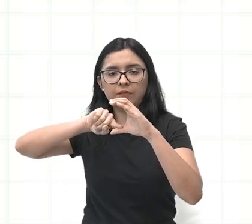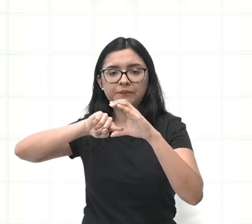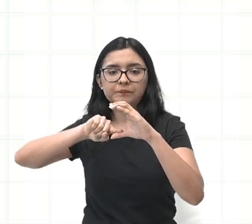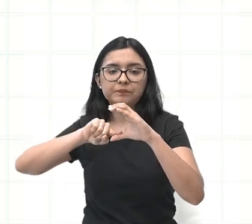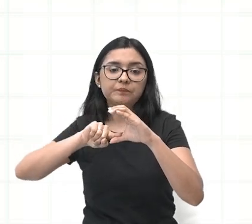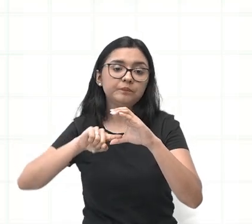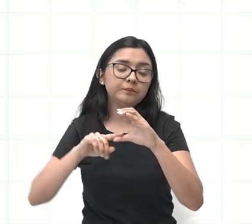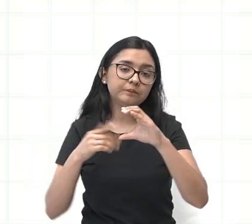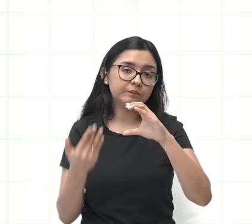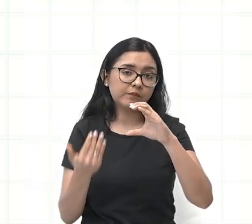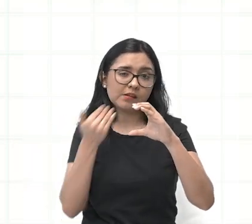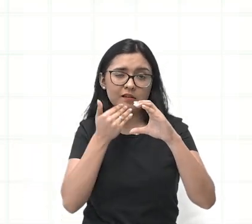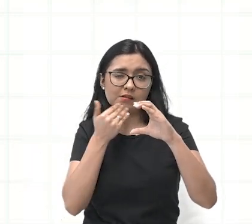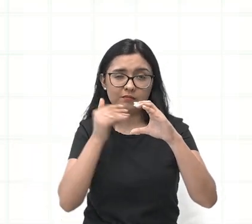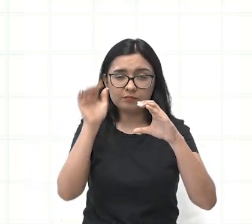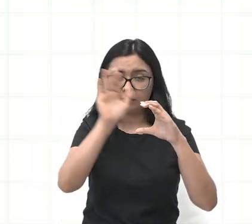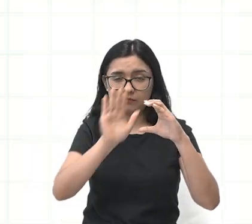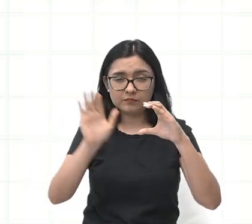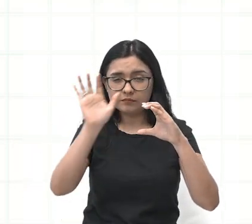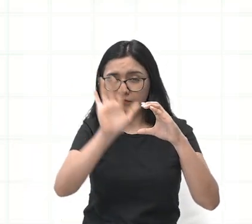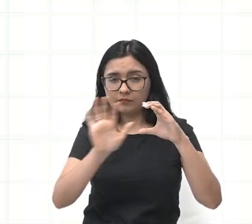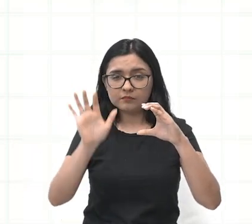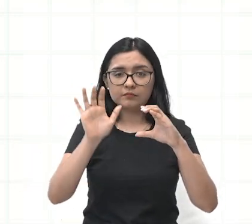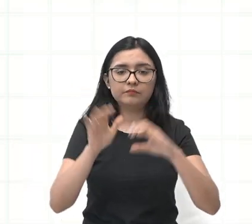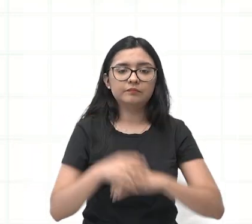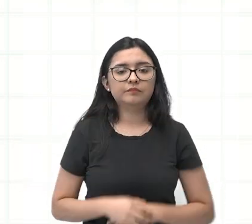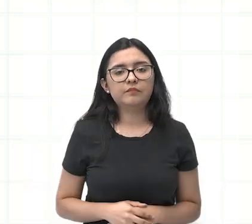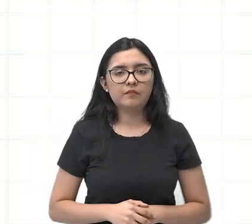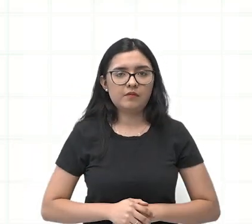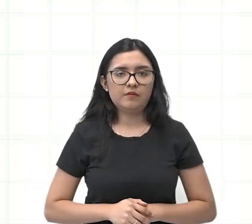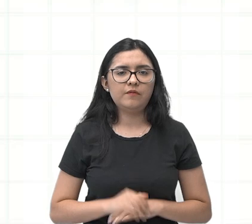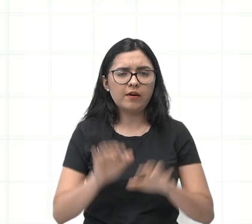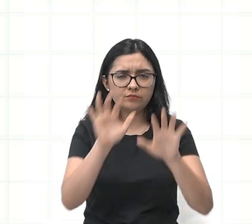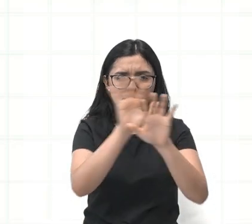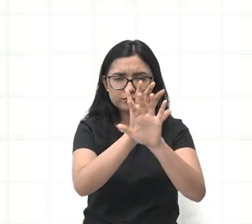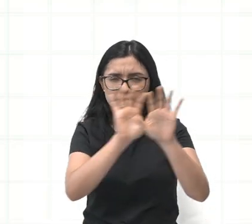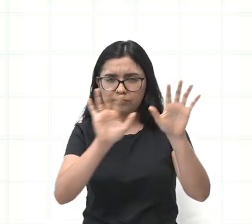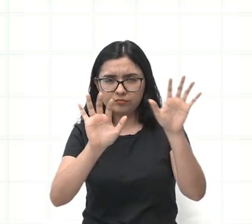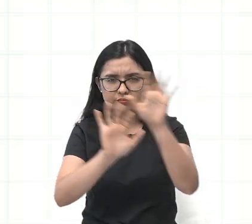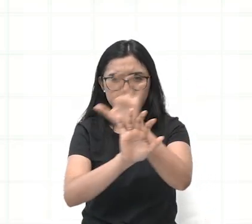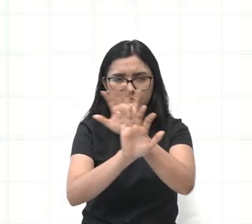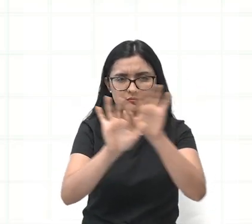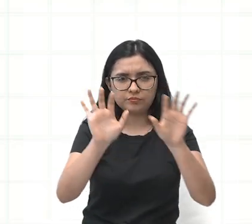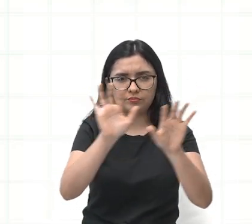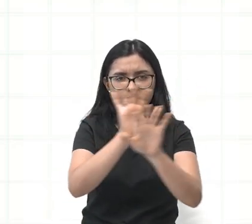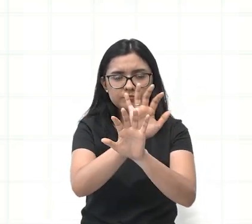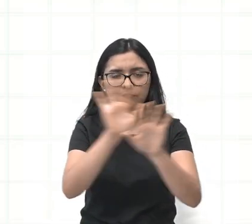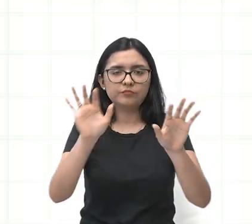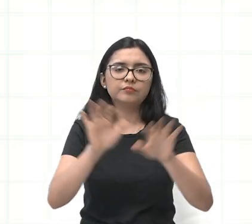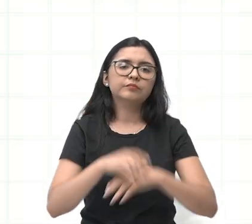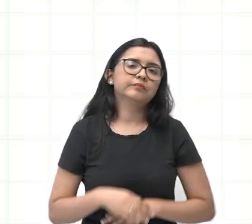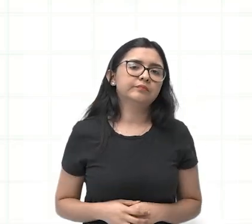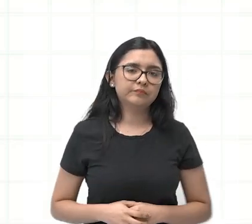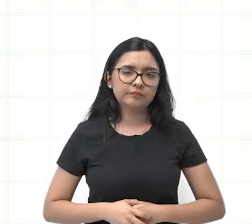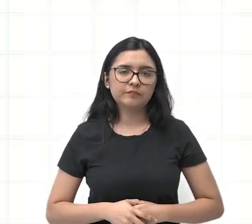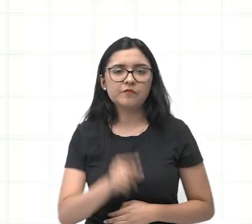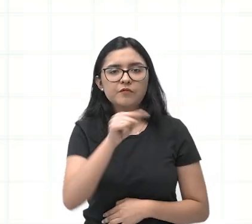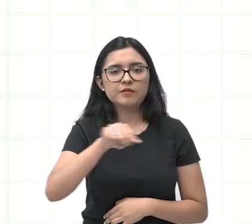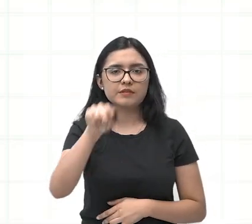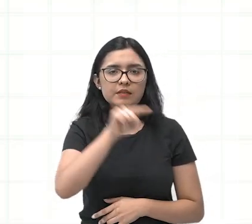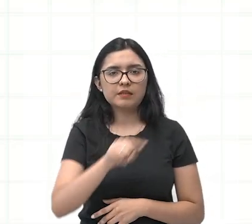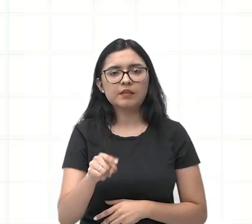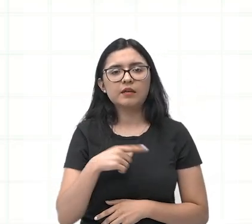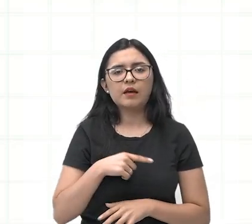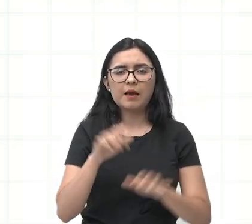um objeto distorcido. Na verdade, é como se formassem vários objetos se sobrepondo, o que dá aquela sensação de você estar